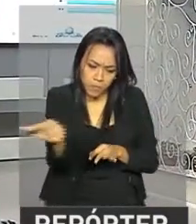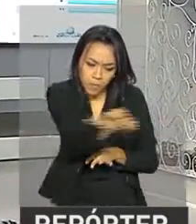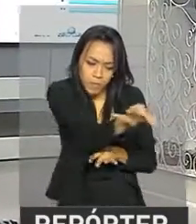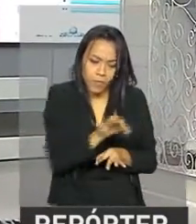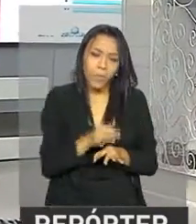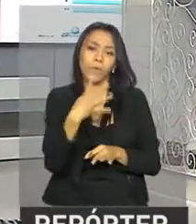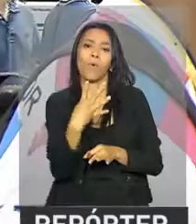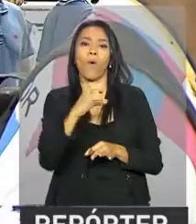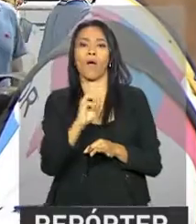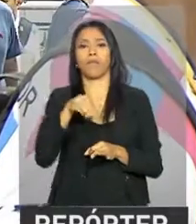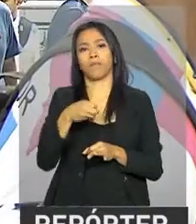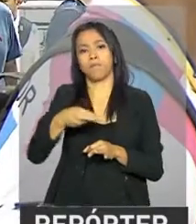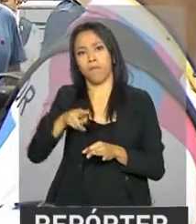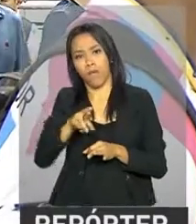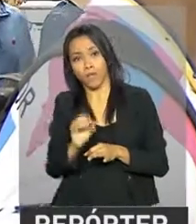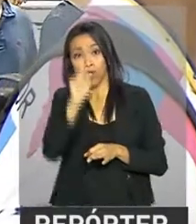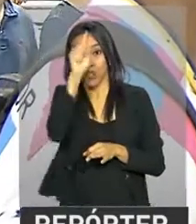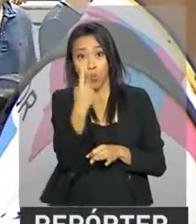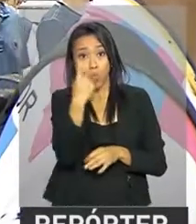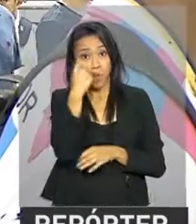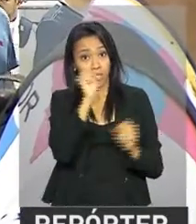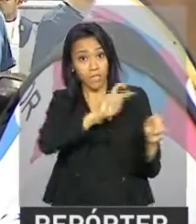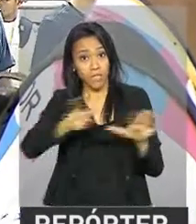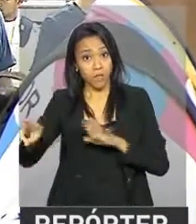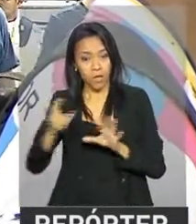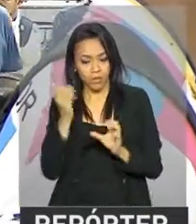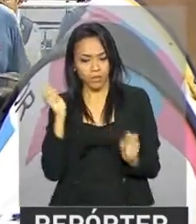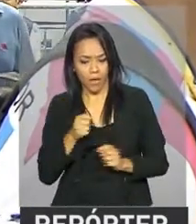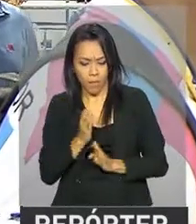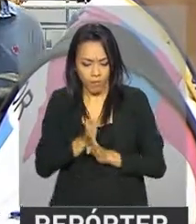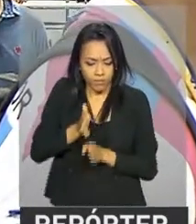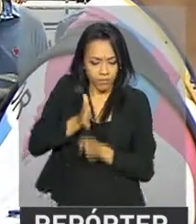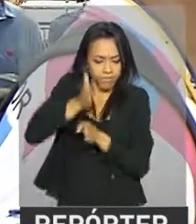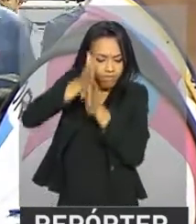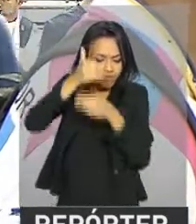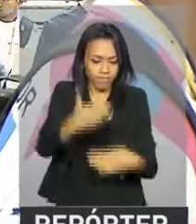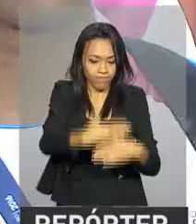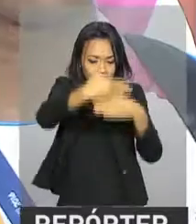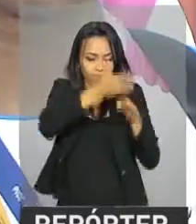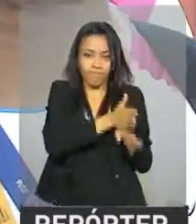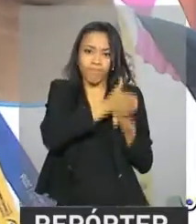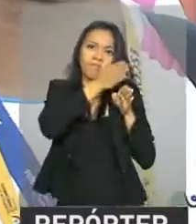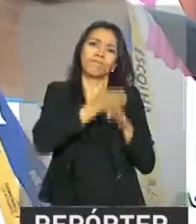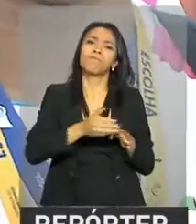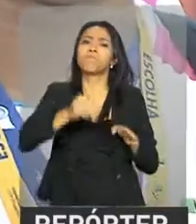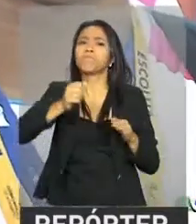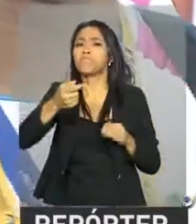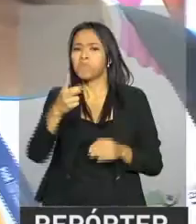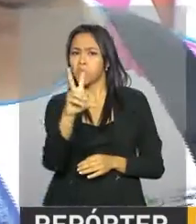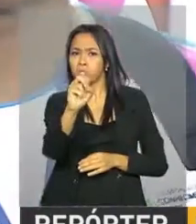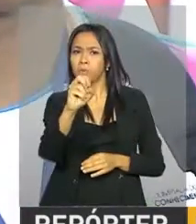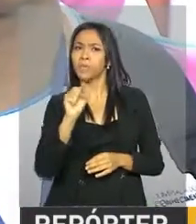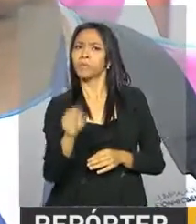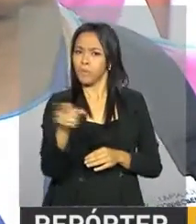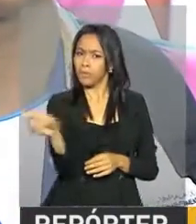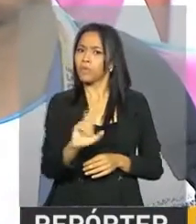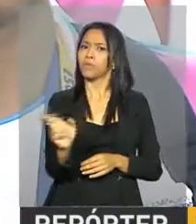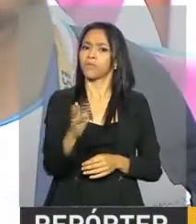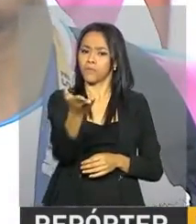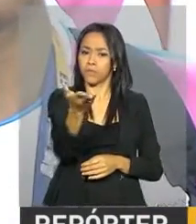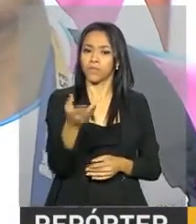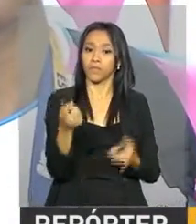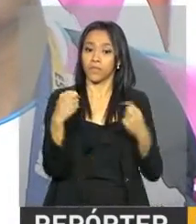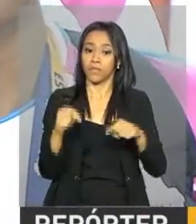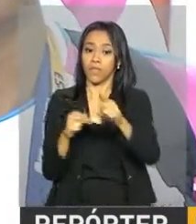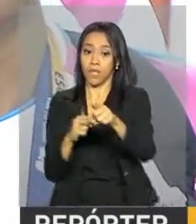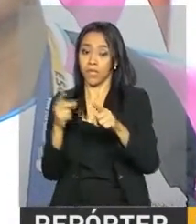pode ser montado em uma semana ao custo de pouco mais de 50 mil reais. A casa foi toda projetada também com